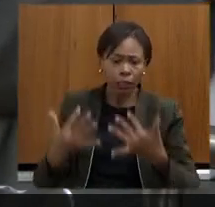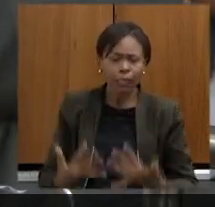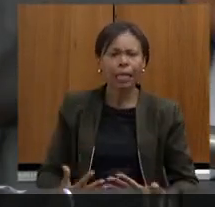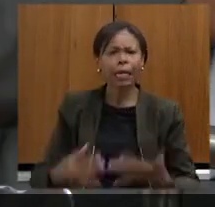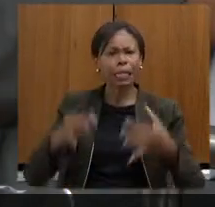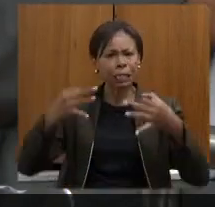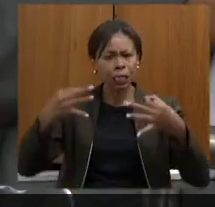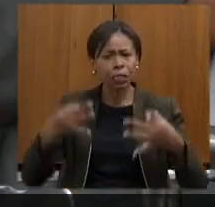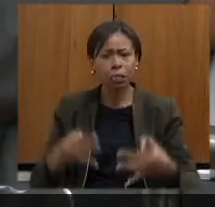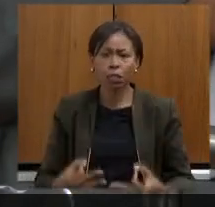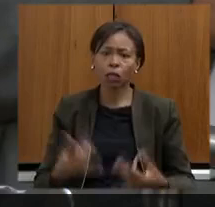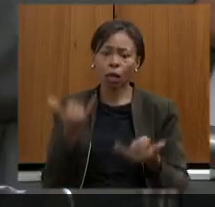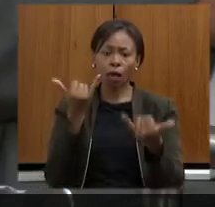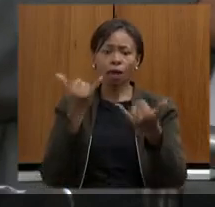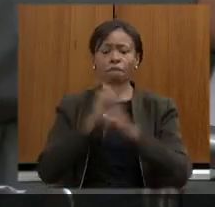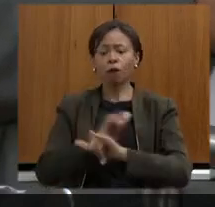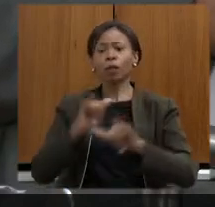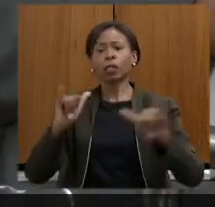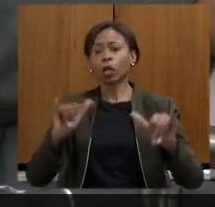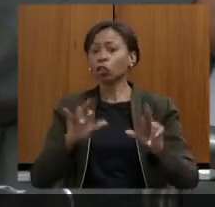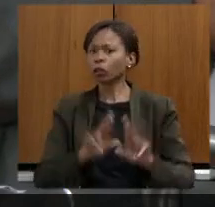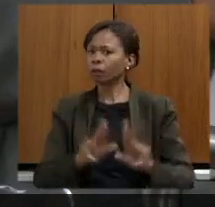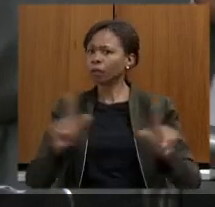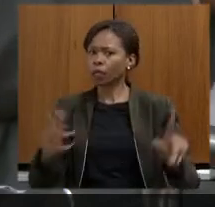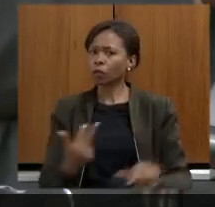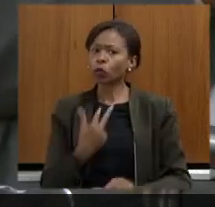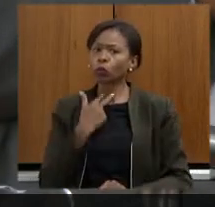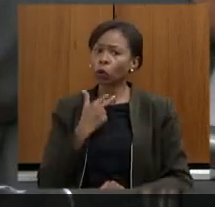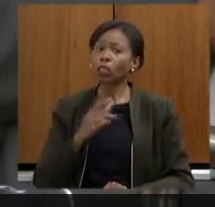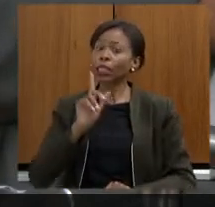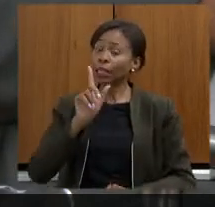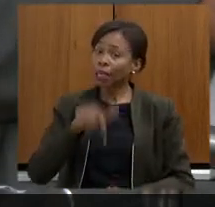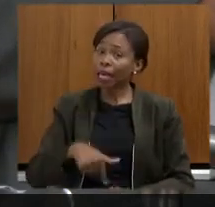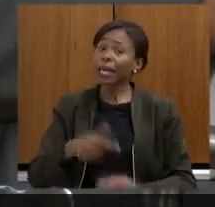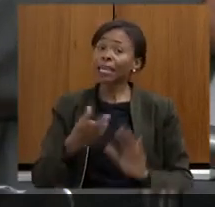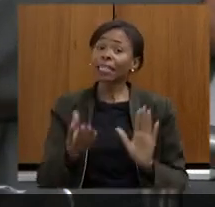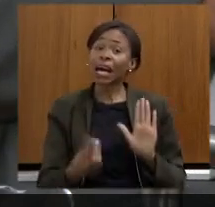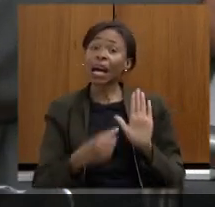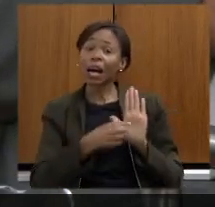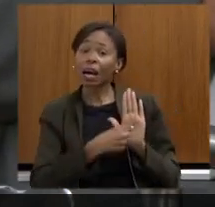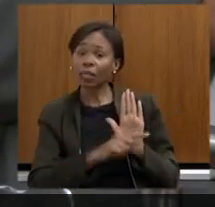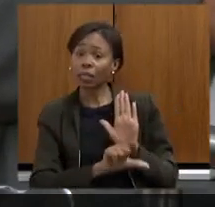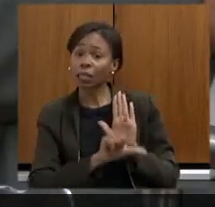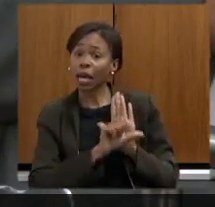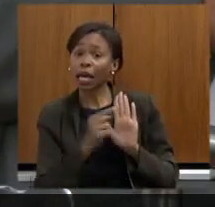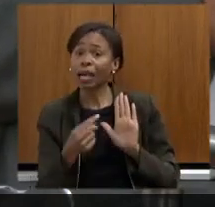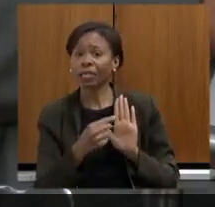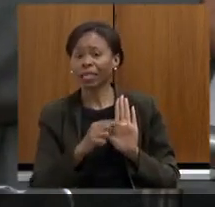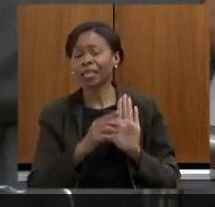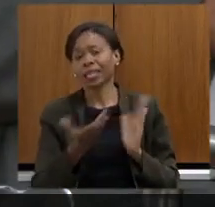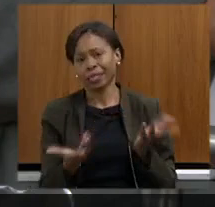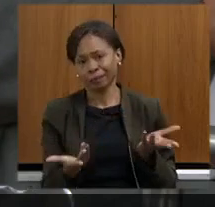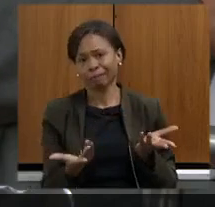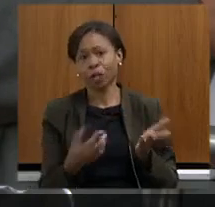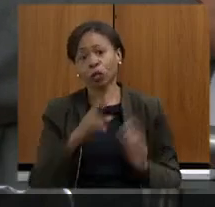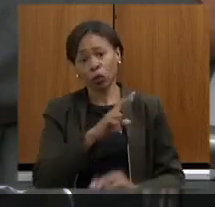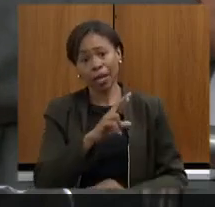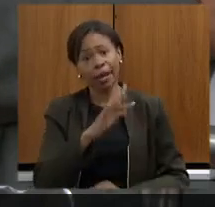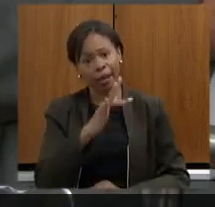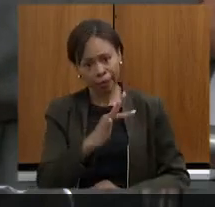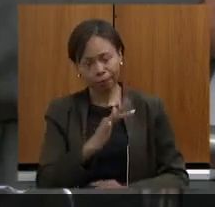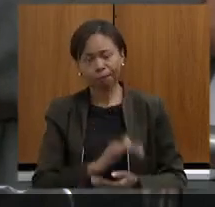ela não emprestar em uma informação diferente daquilo que é que está no escopo do da lei do regime de recuperação fiscal